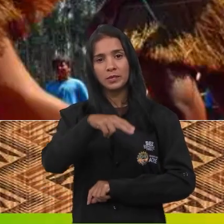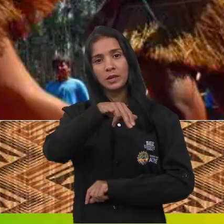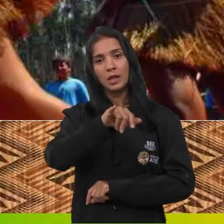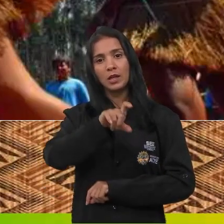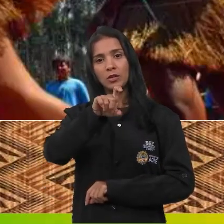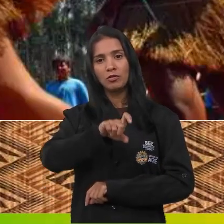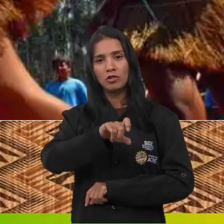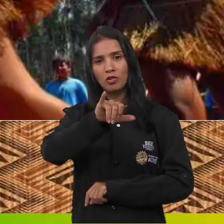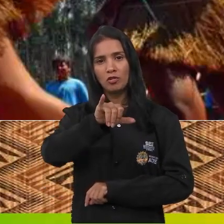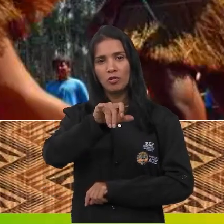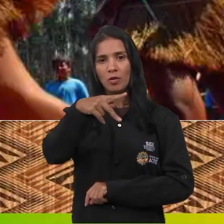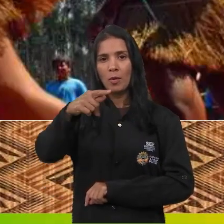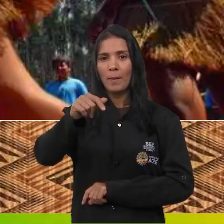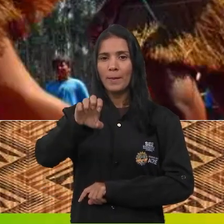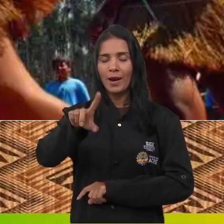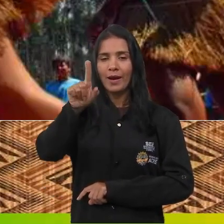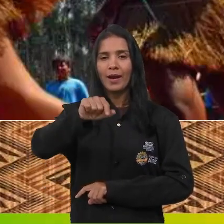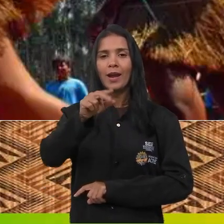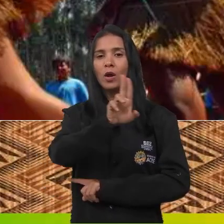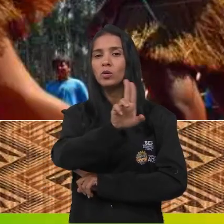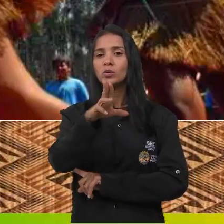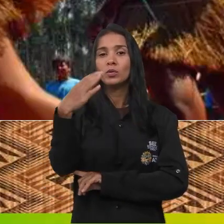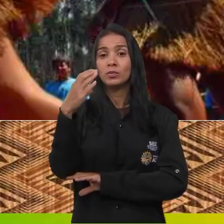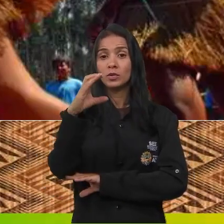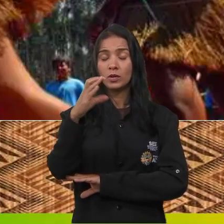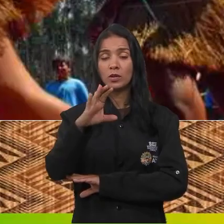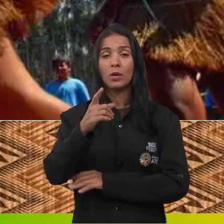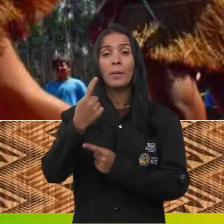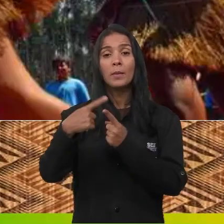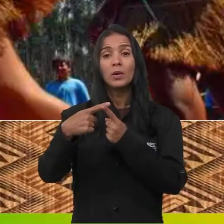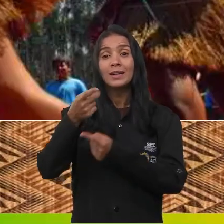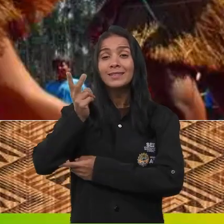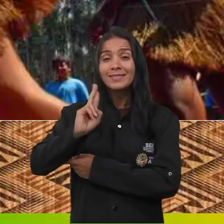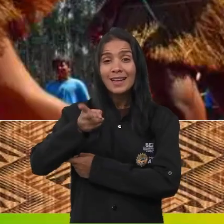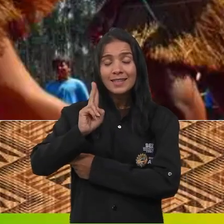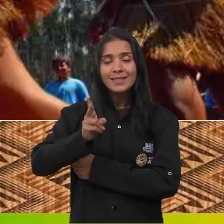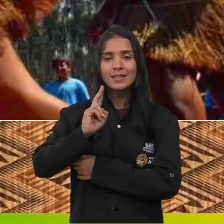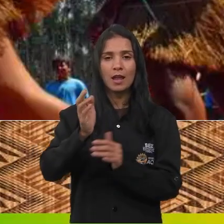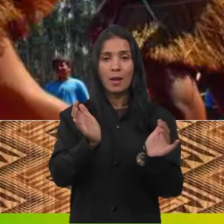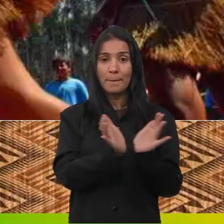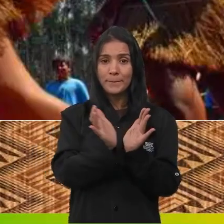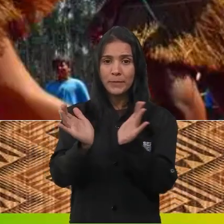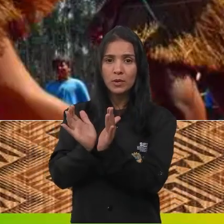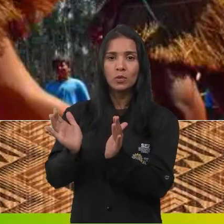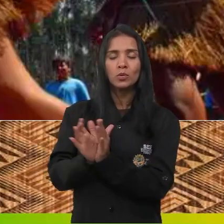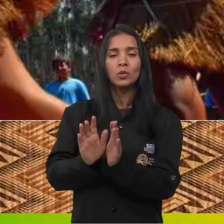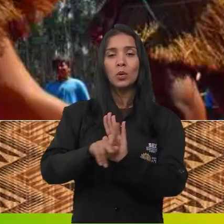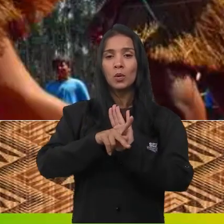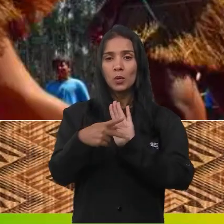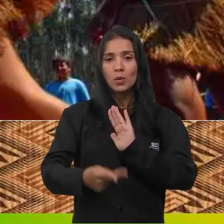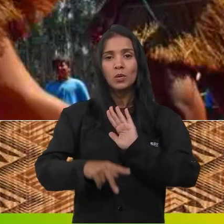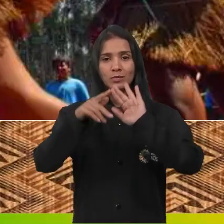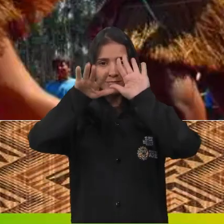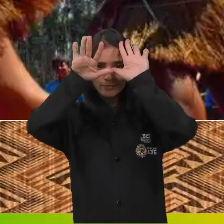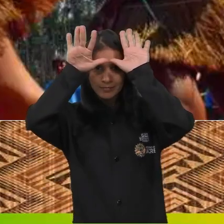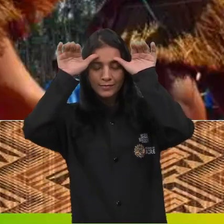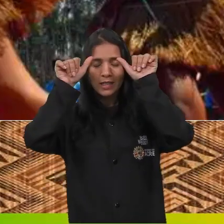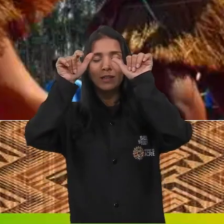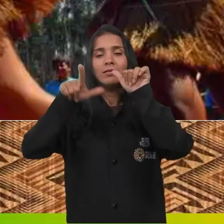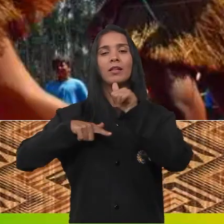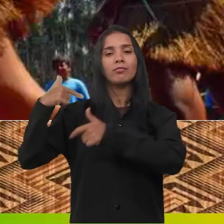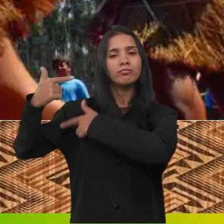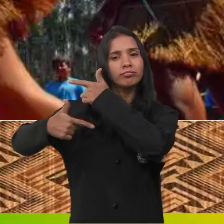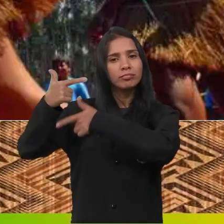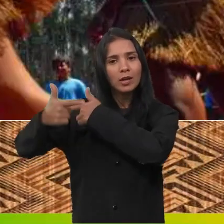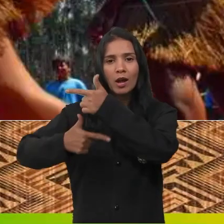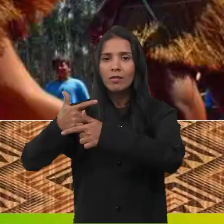era utilizada muito pelos povos originários. Só que o que acontece? Acabou influenciando